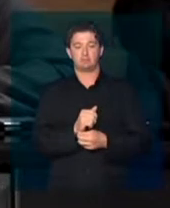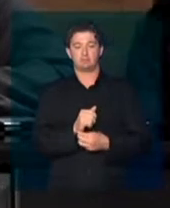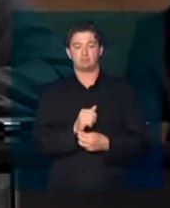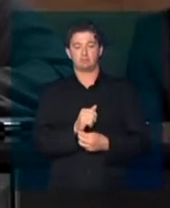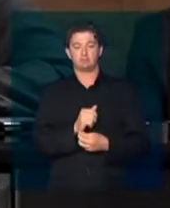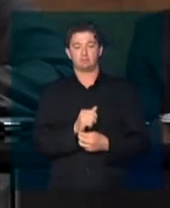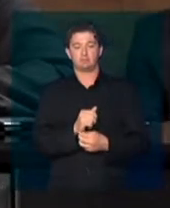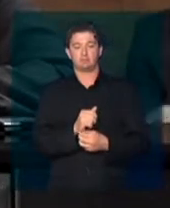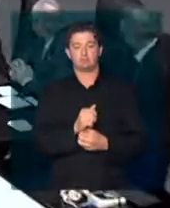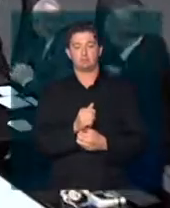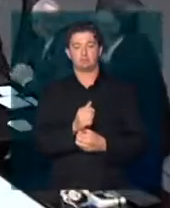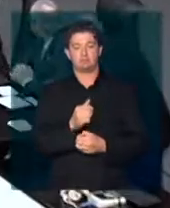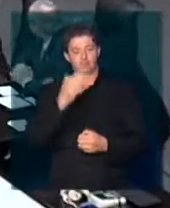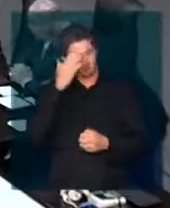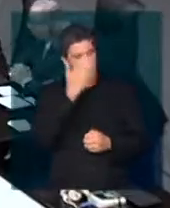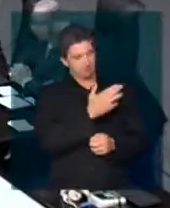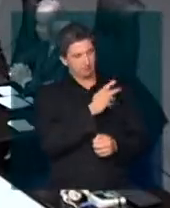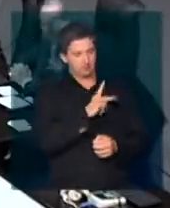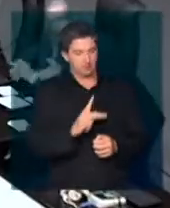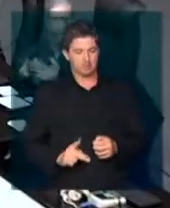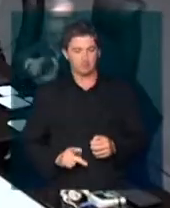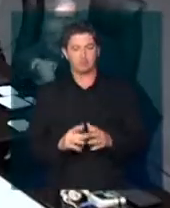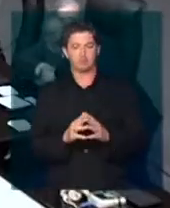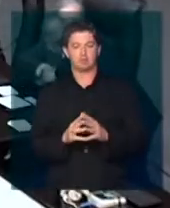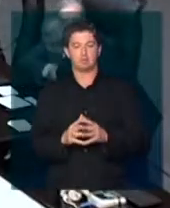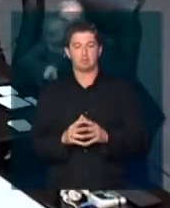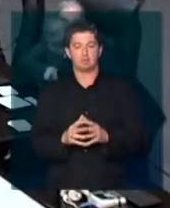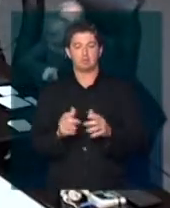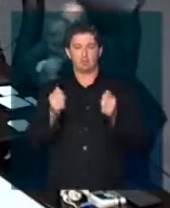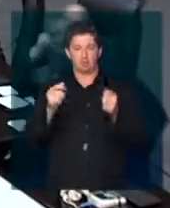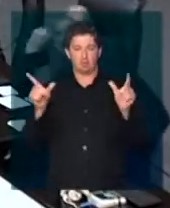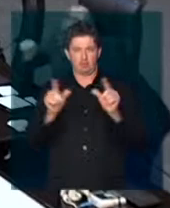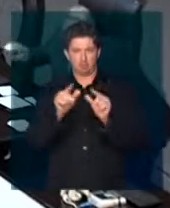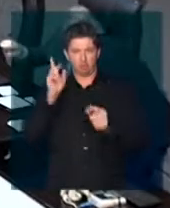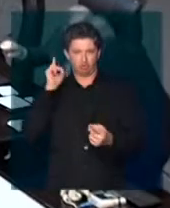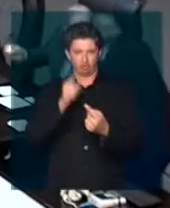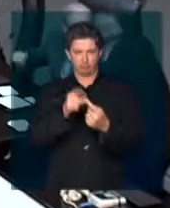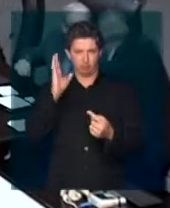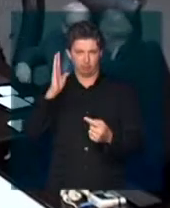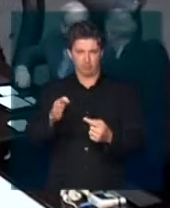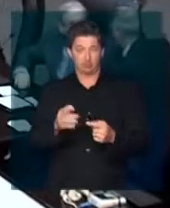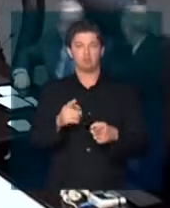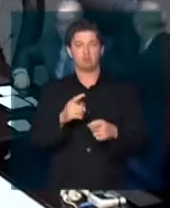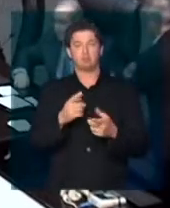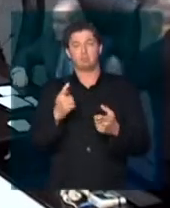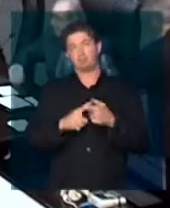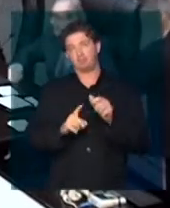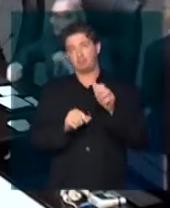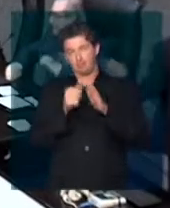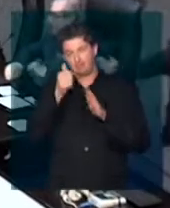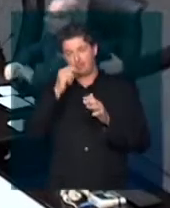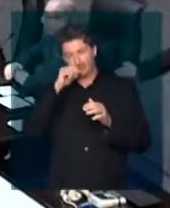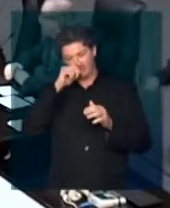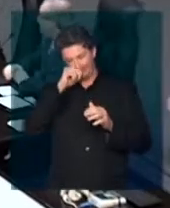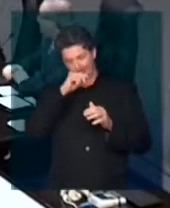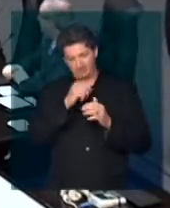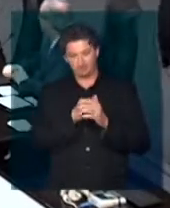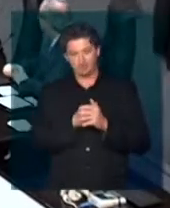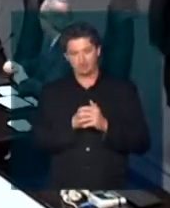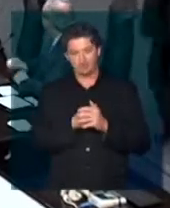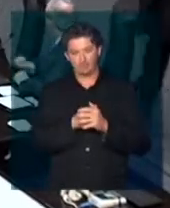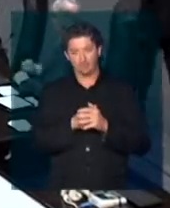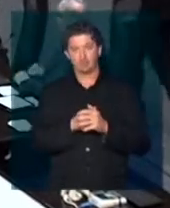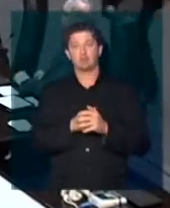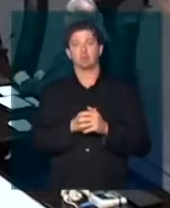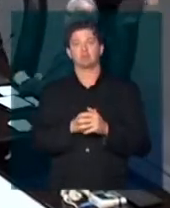aqui. Muito obrigado, presidente. Presidente, eu vou tentar ser bem objetivo. Primeiro, dizer dos bons ventos